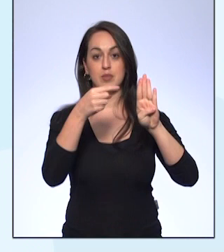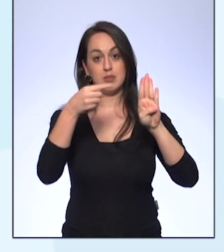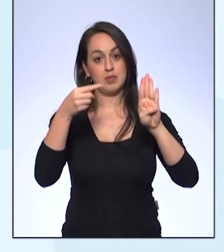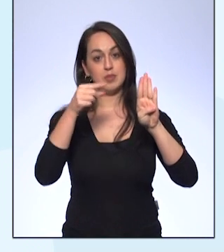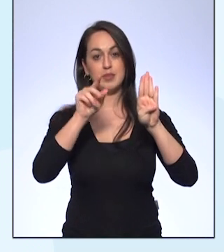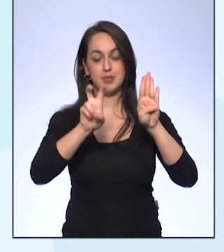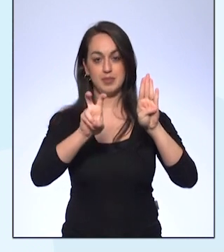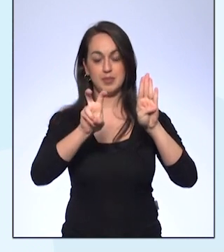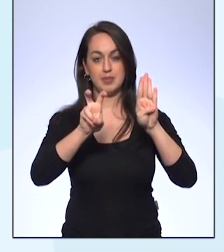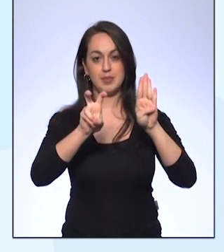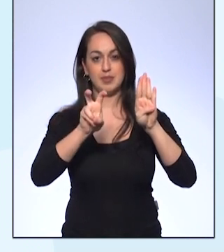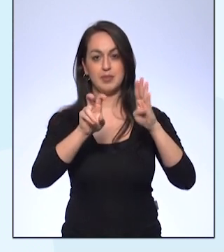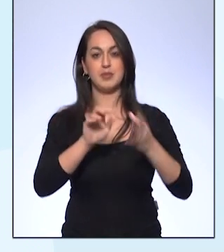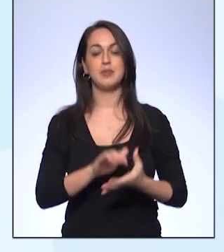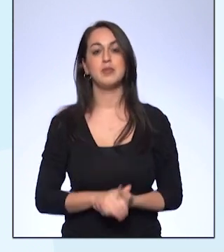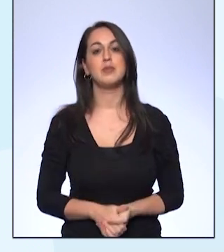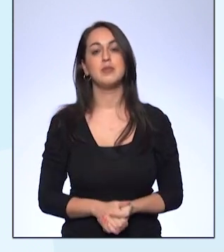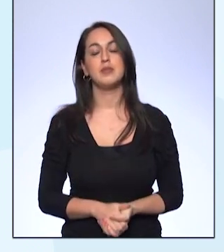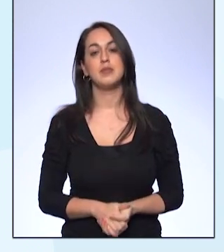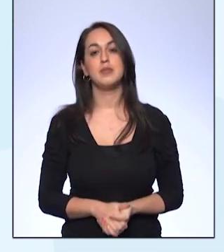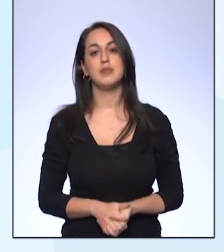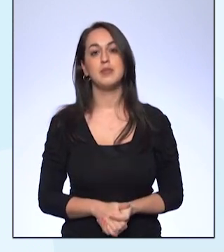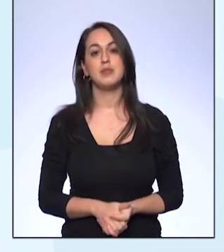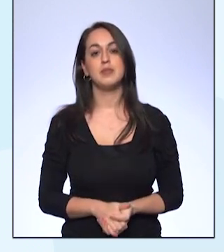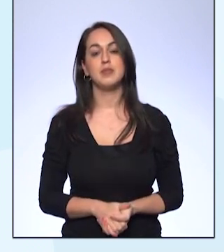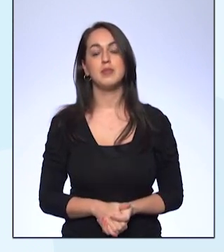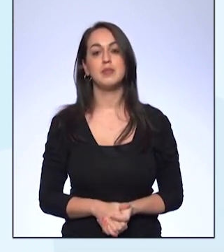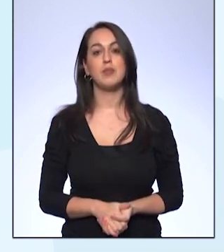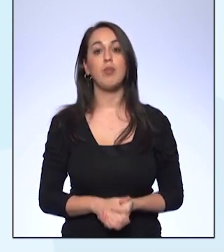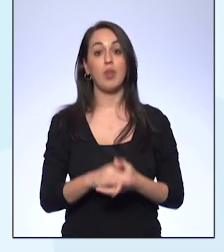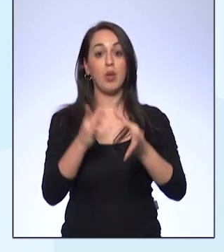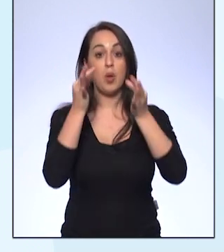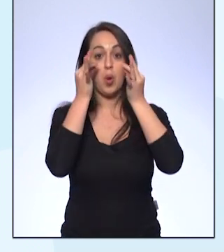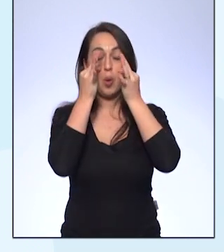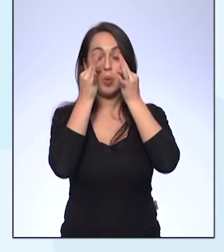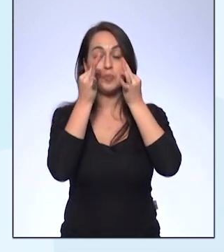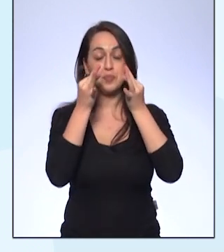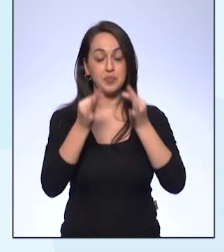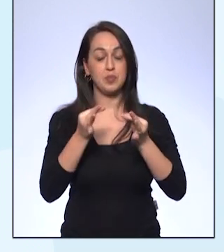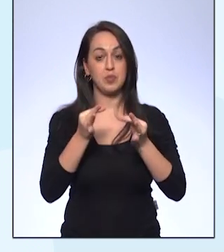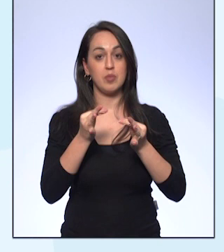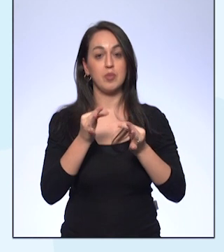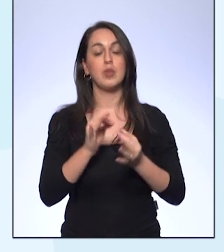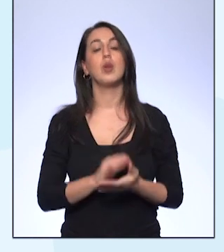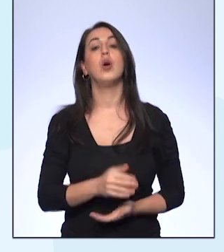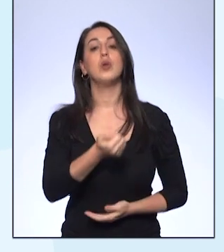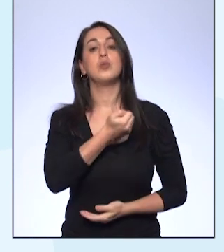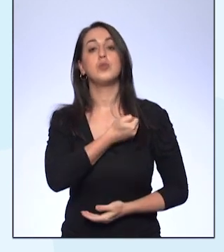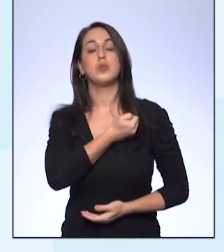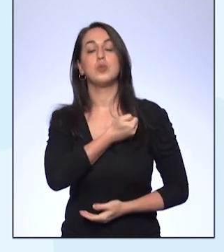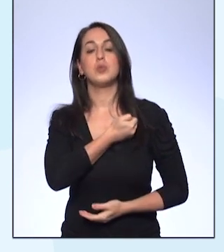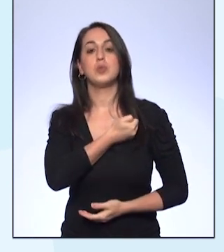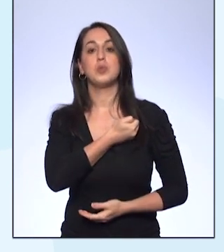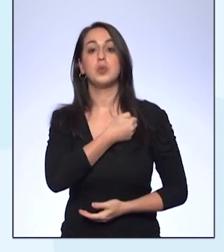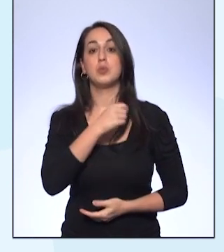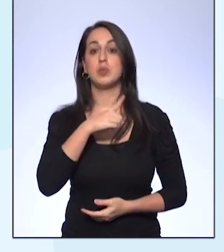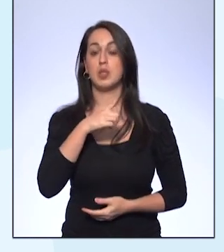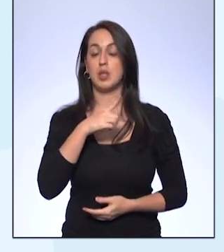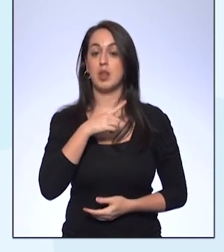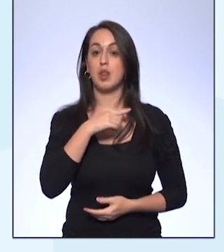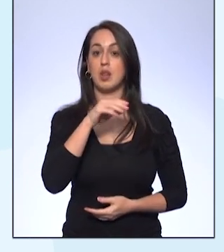4 e -5. E aqui, eu quero chamar a atenção de vocês para os números que têm